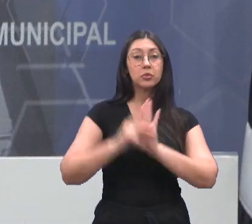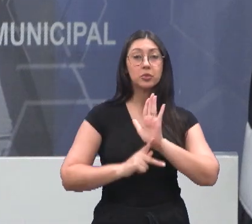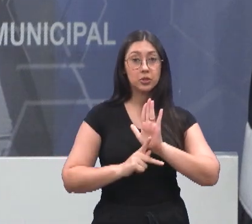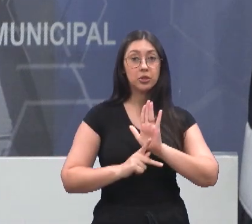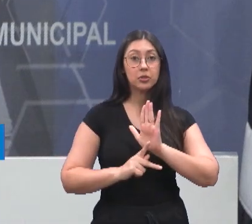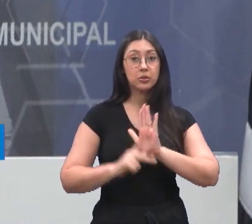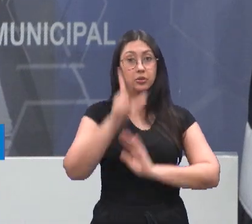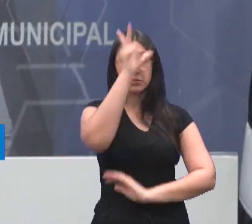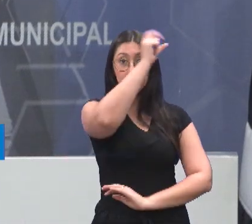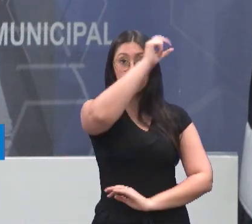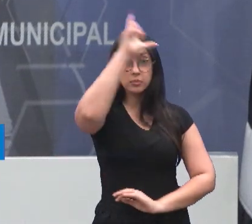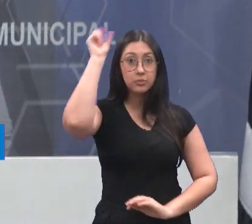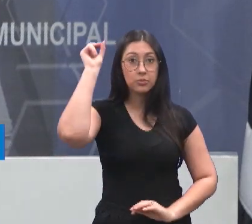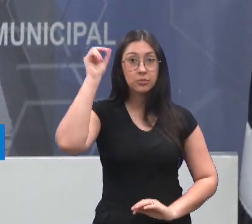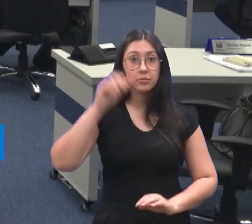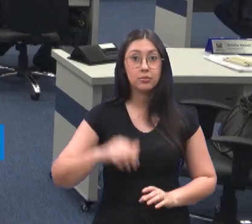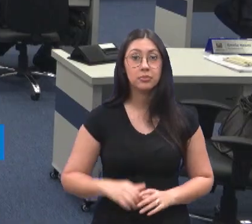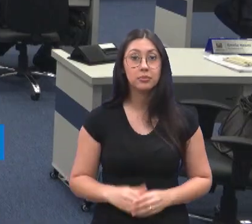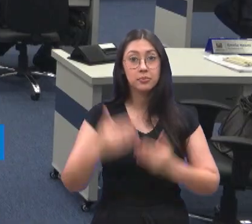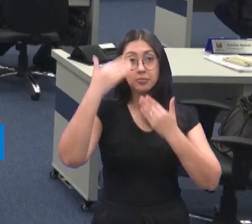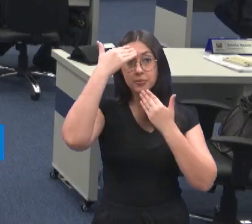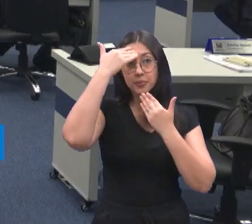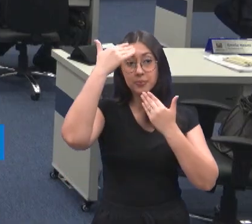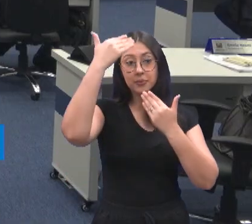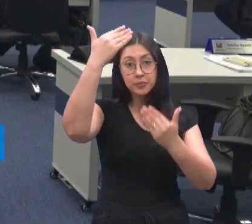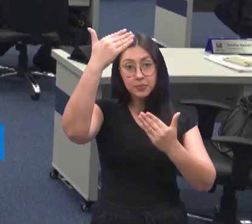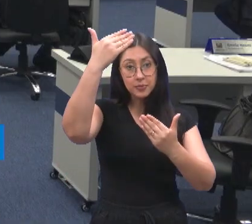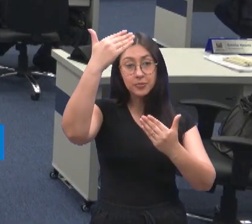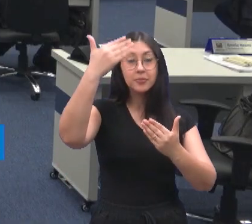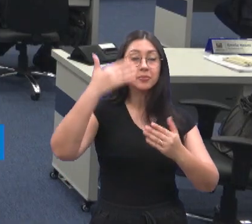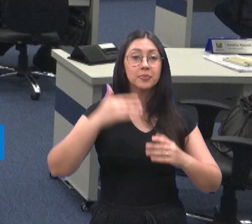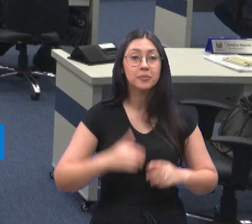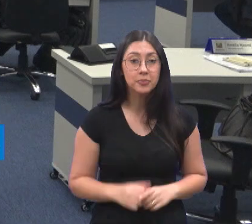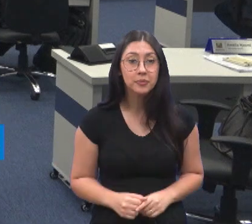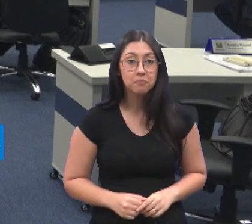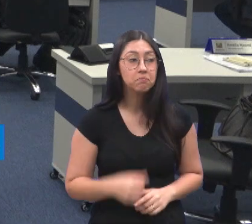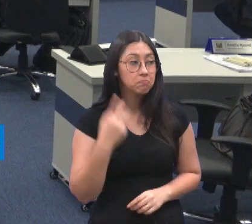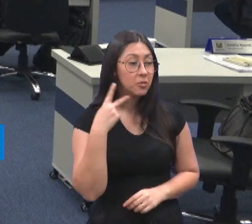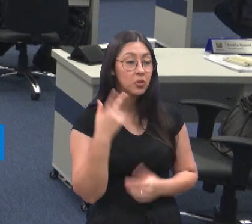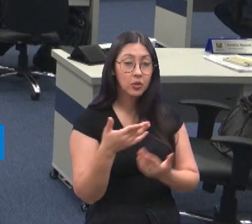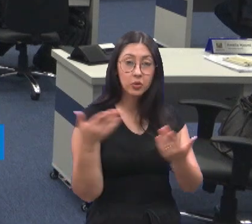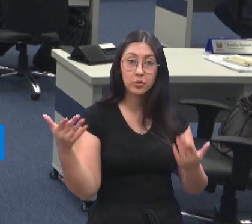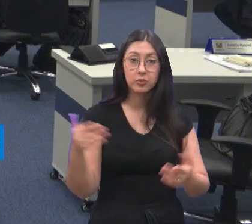da Prefeitura. Obrigado, senhor presidente. Obrigado, os vereadores aí.